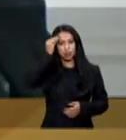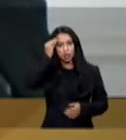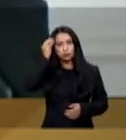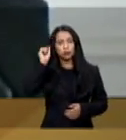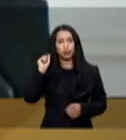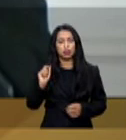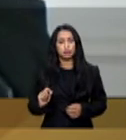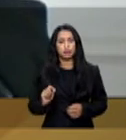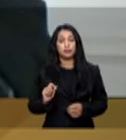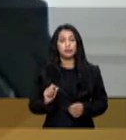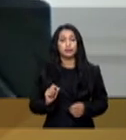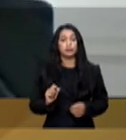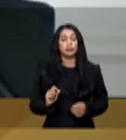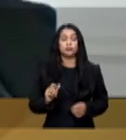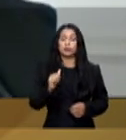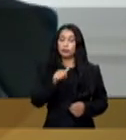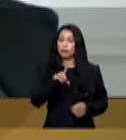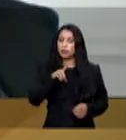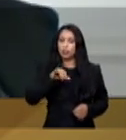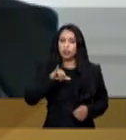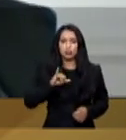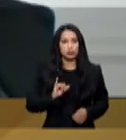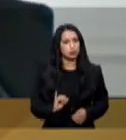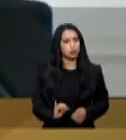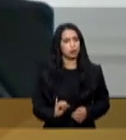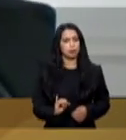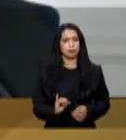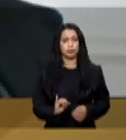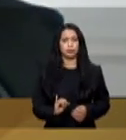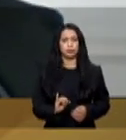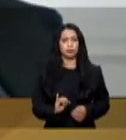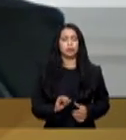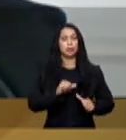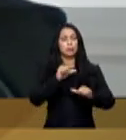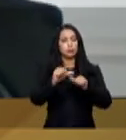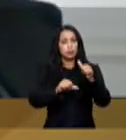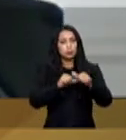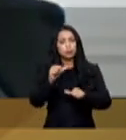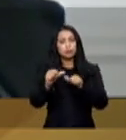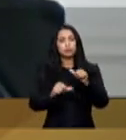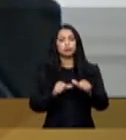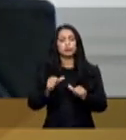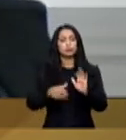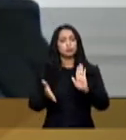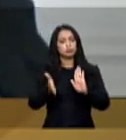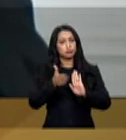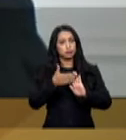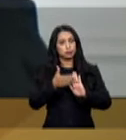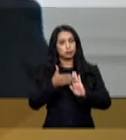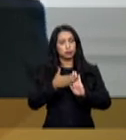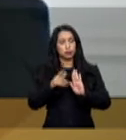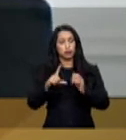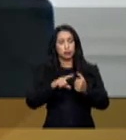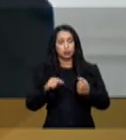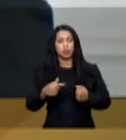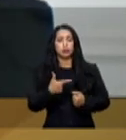devemos declarar a inconstitucionalidade da alteração proposta no